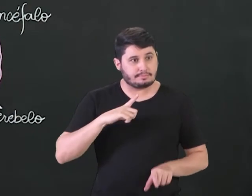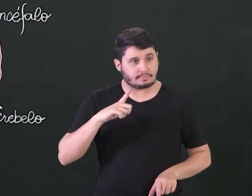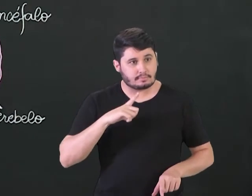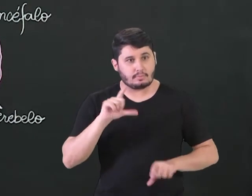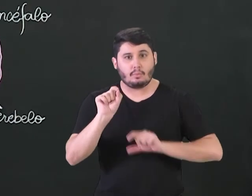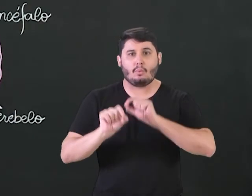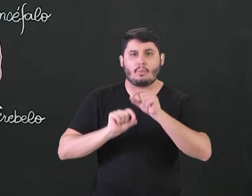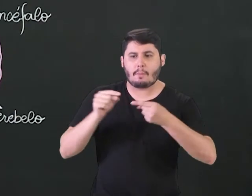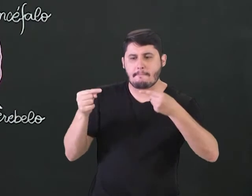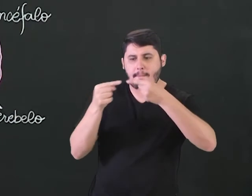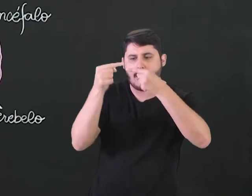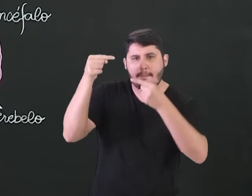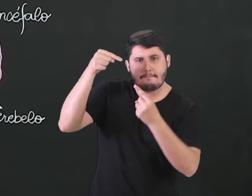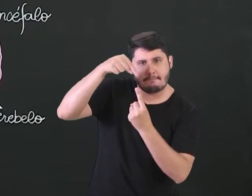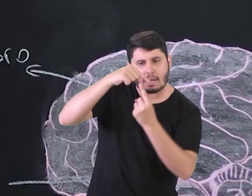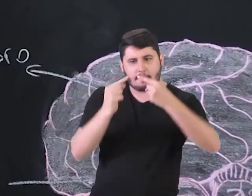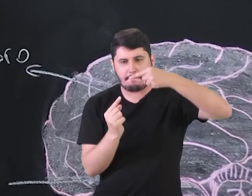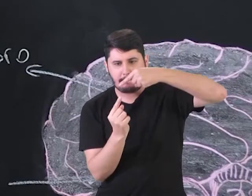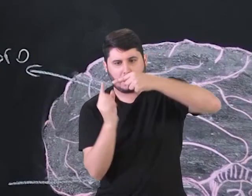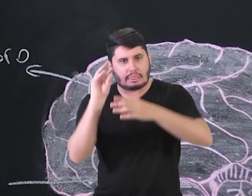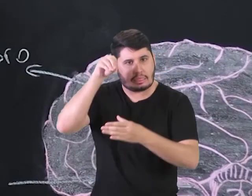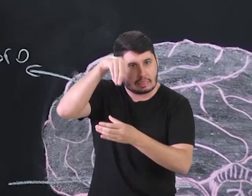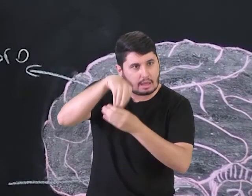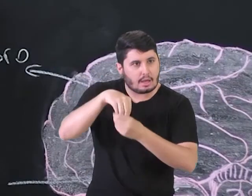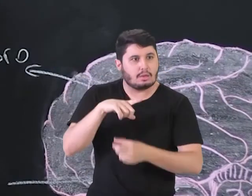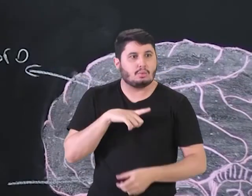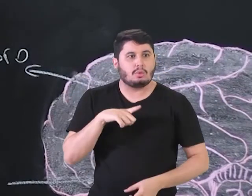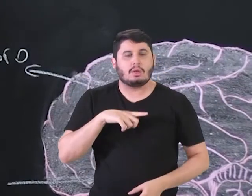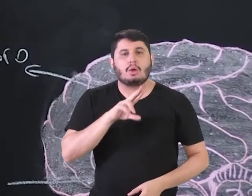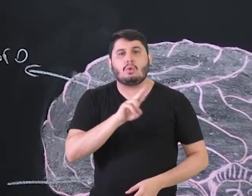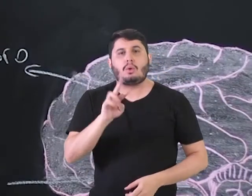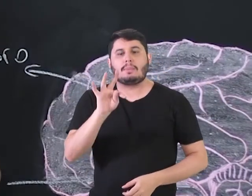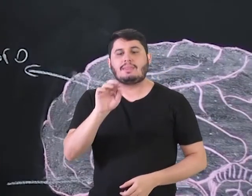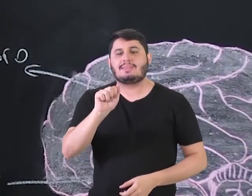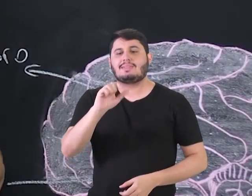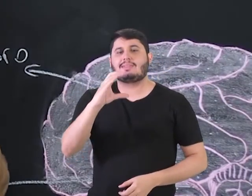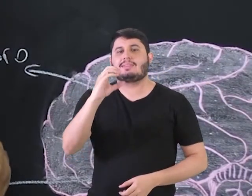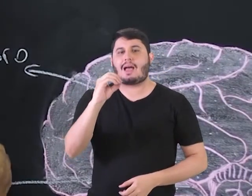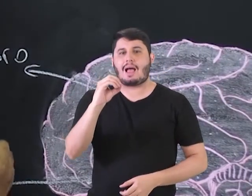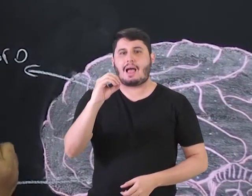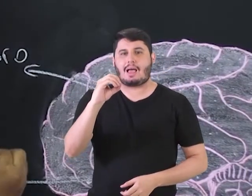Eu tenho aqui nessa região, mais ou menos, o tálamo.